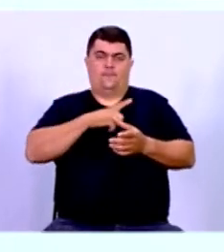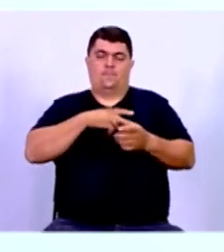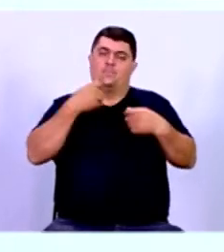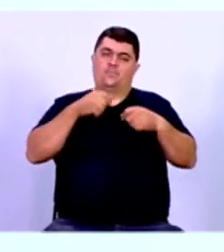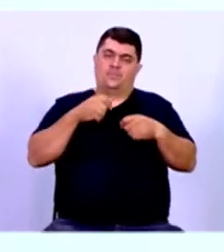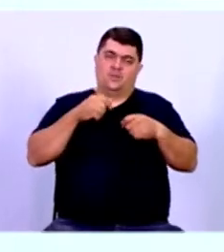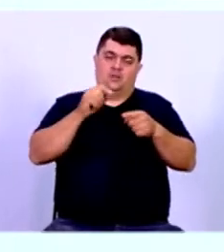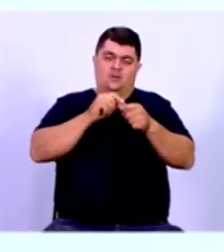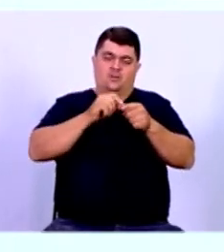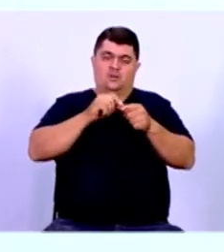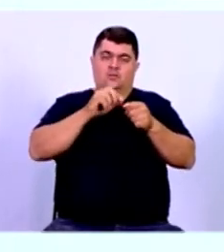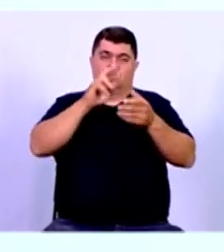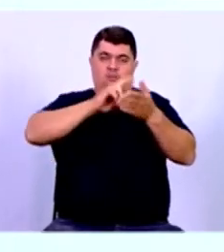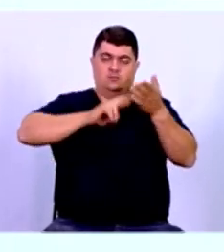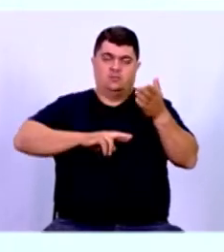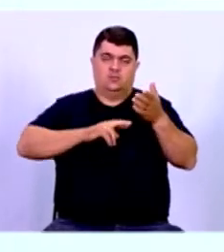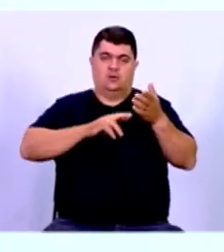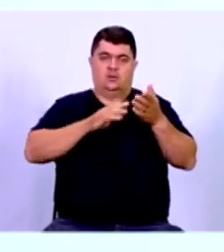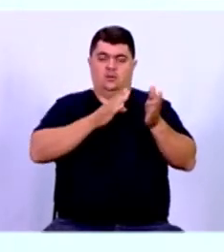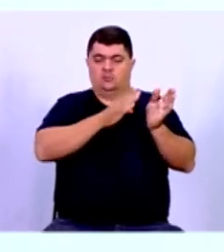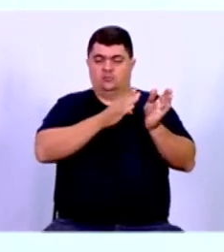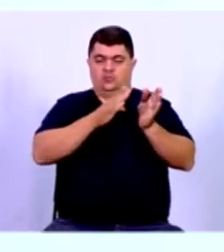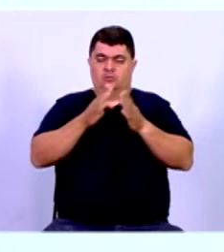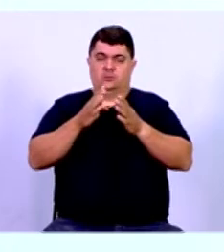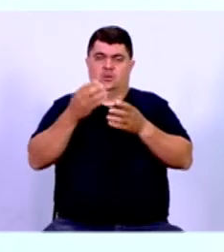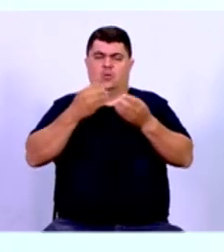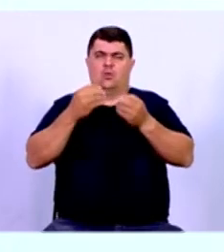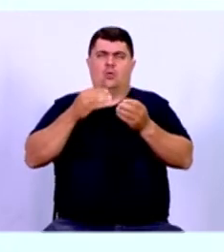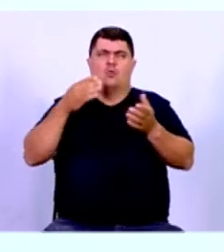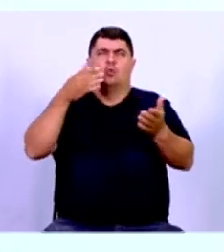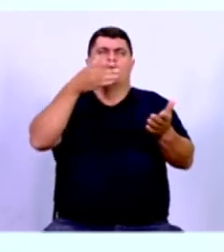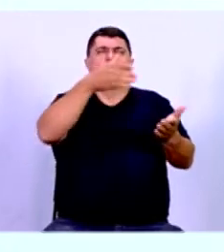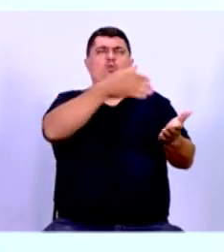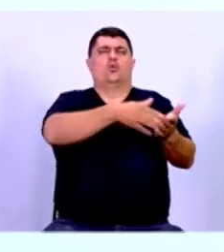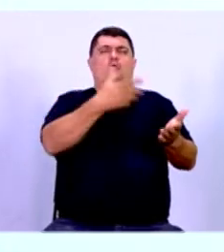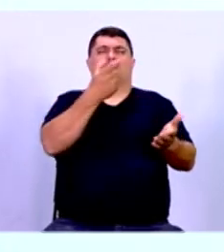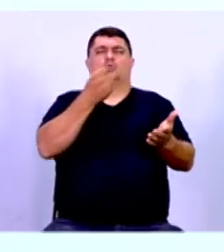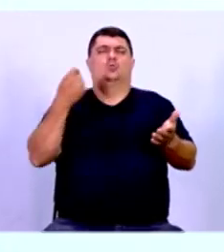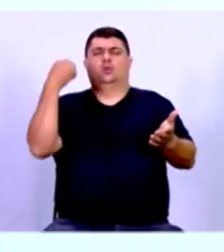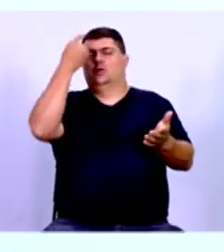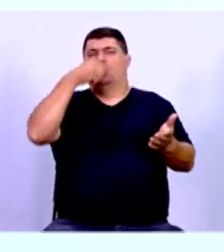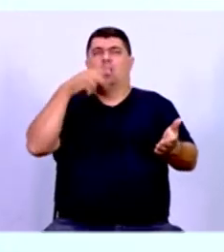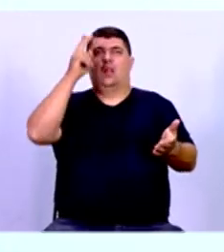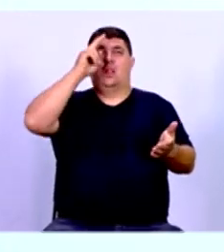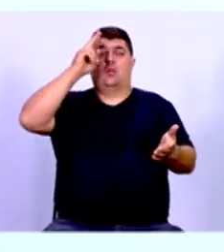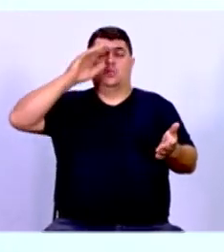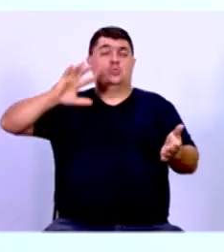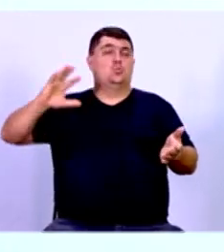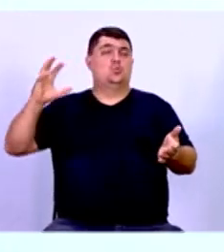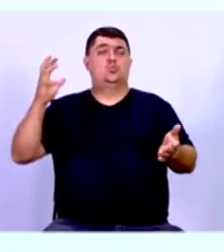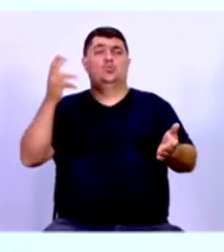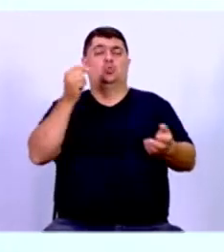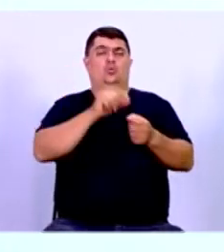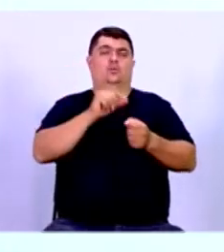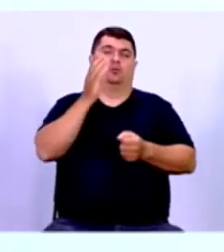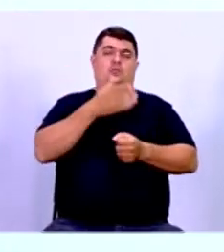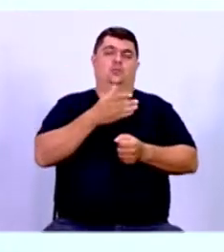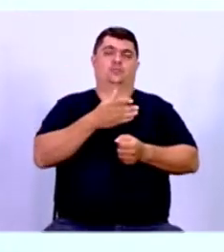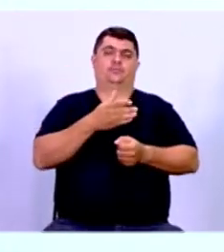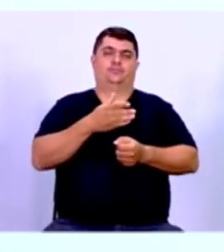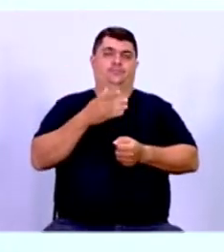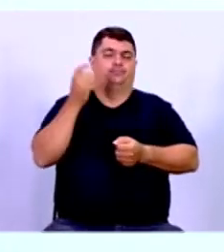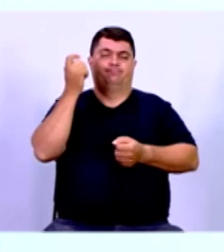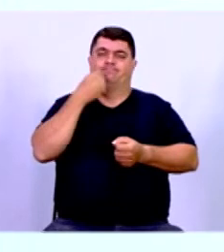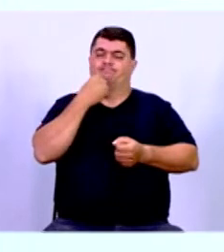fazer o relatório parcial, porque pensa como que lá no final das 200 horas você vai lembrar de todas as atividades que você realizou.